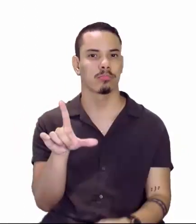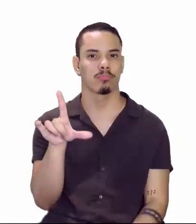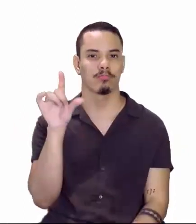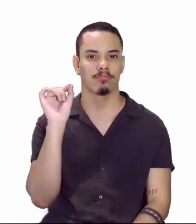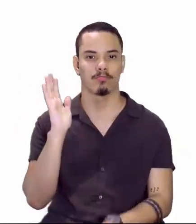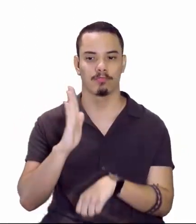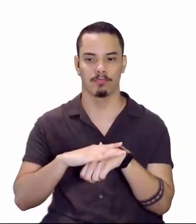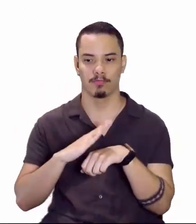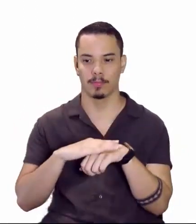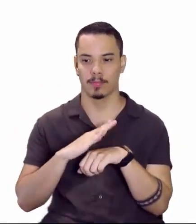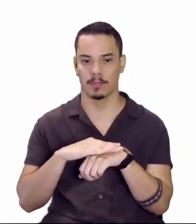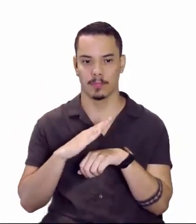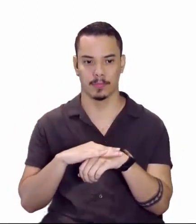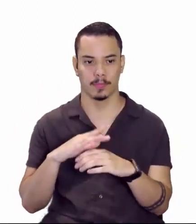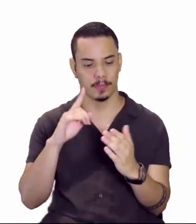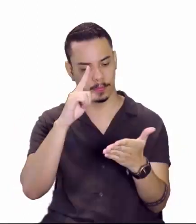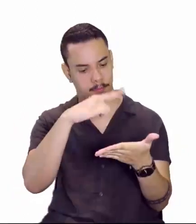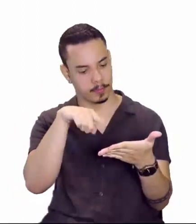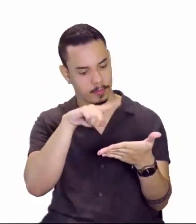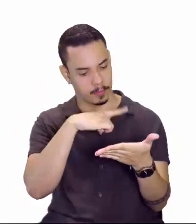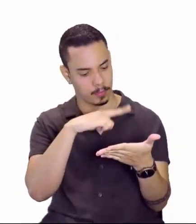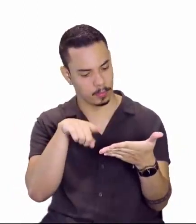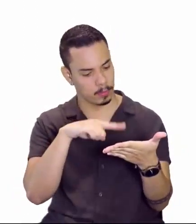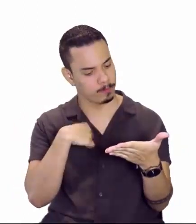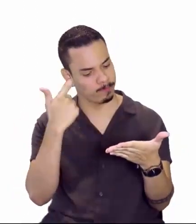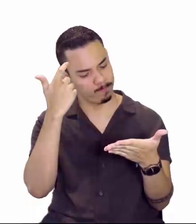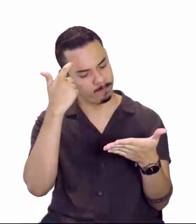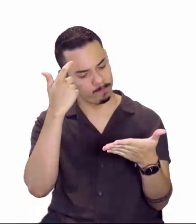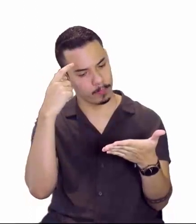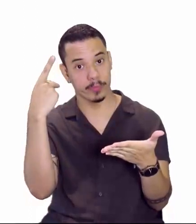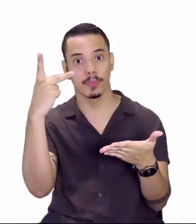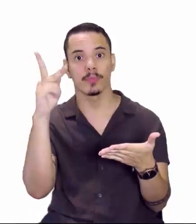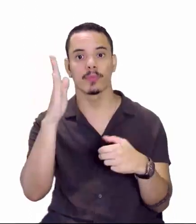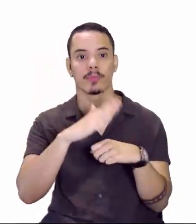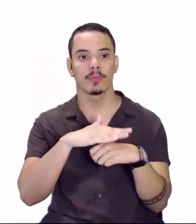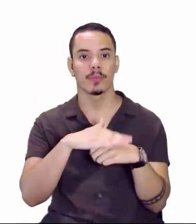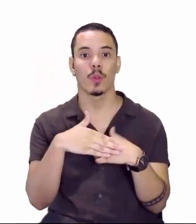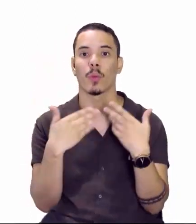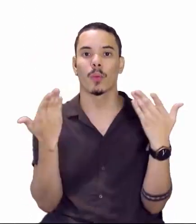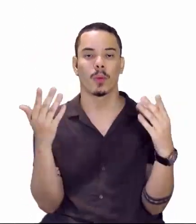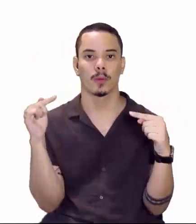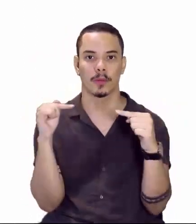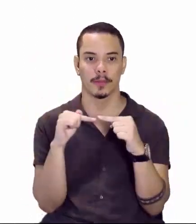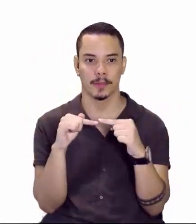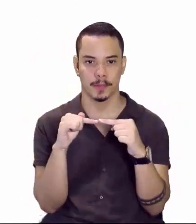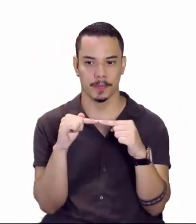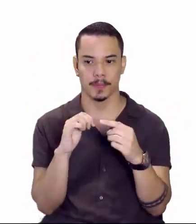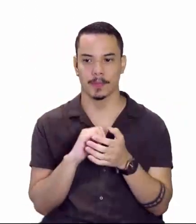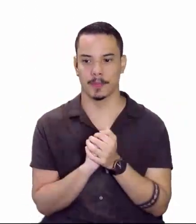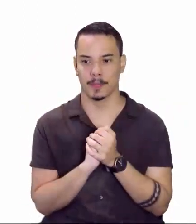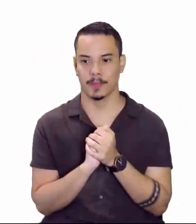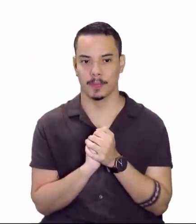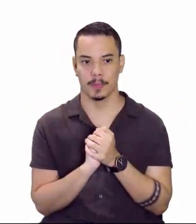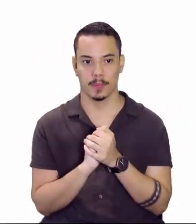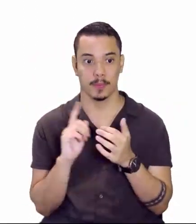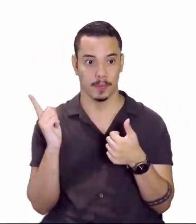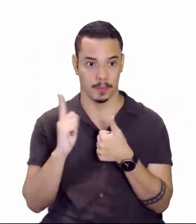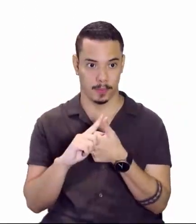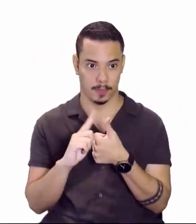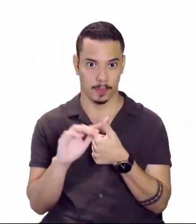escolheu como alternativa para esta questão? Você escolheu a letra